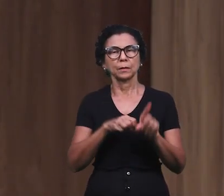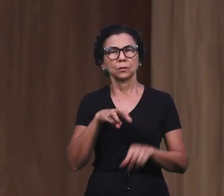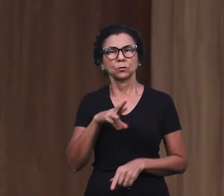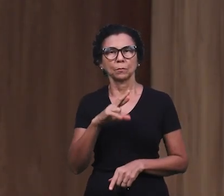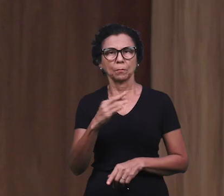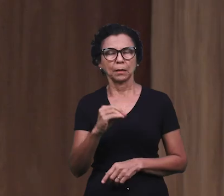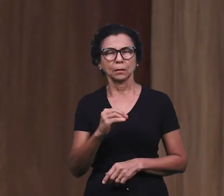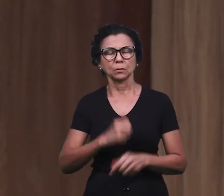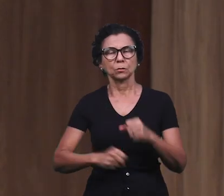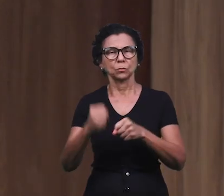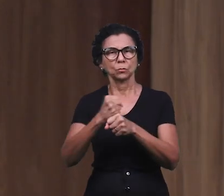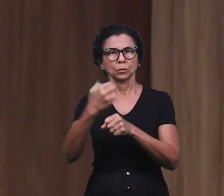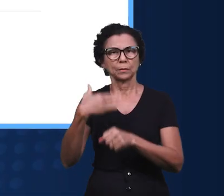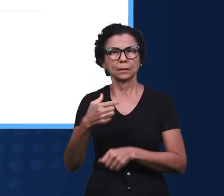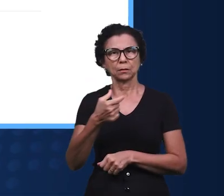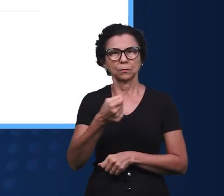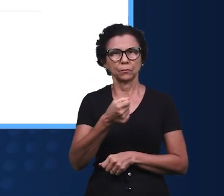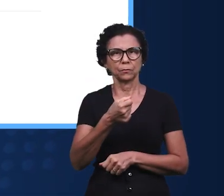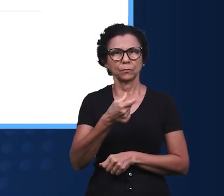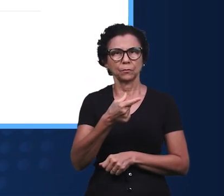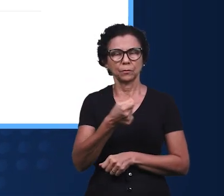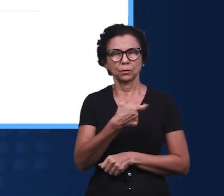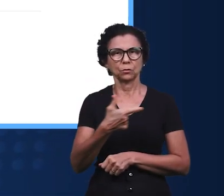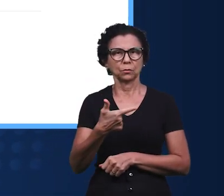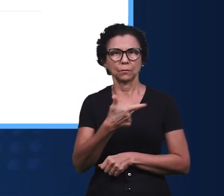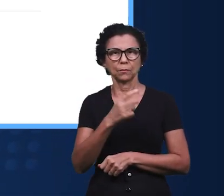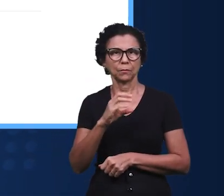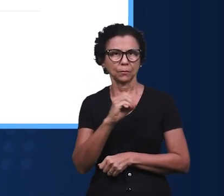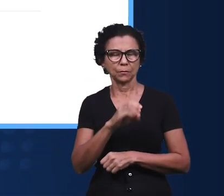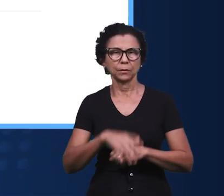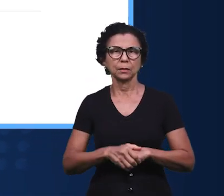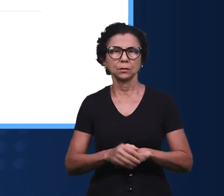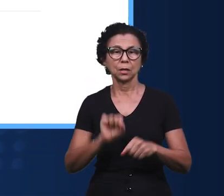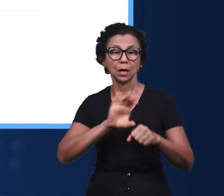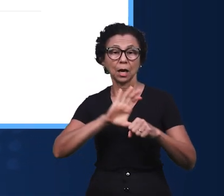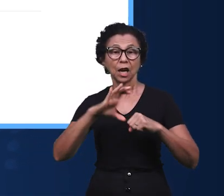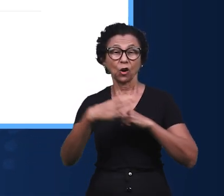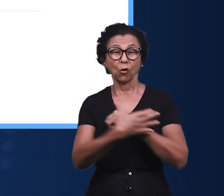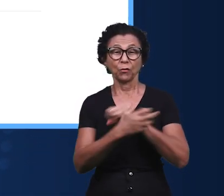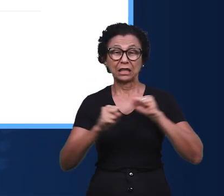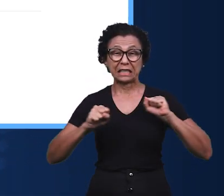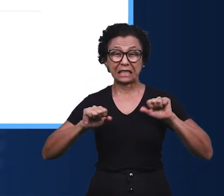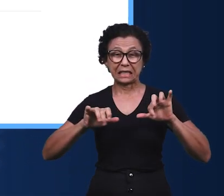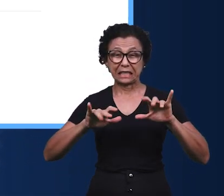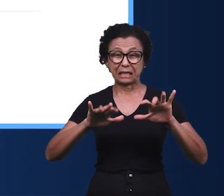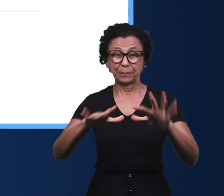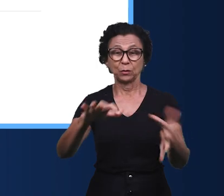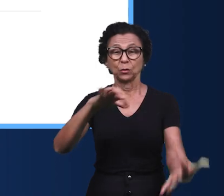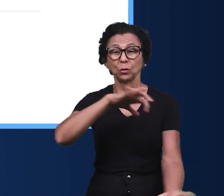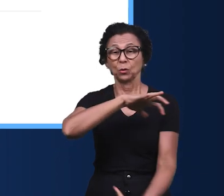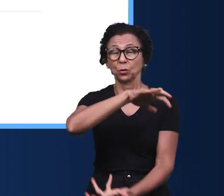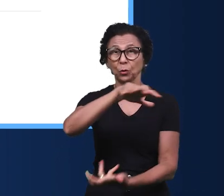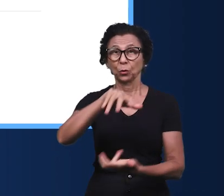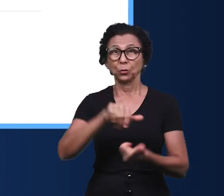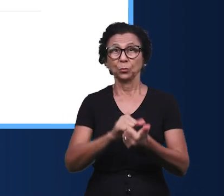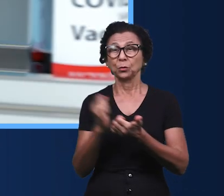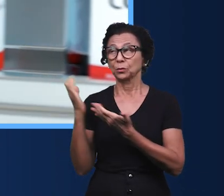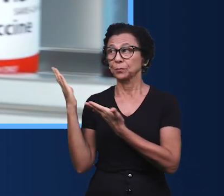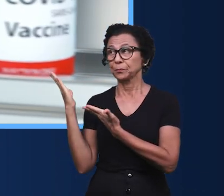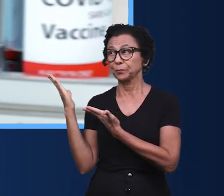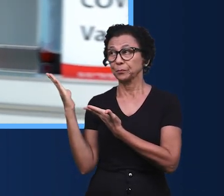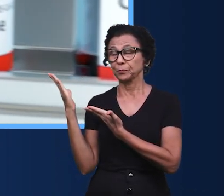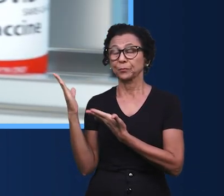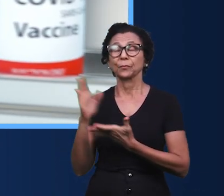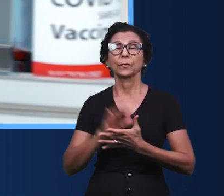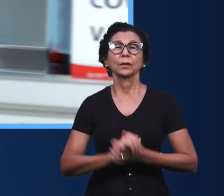a Covid-19 foi caracterizada como uma pandemia pela Organização Mundial da Saúde, OMS.